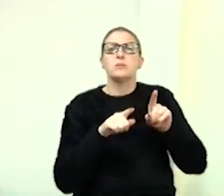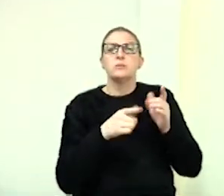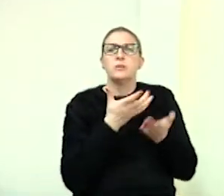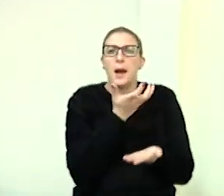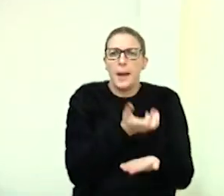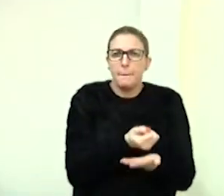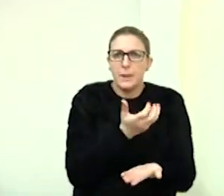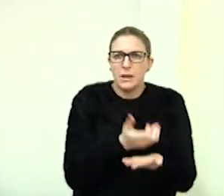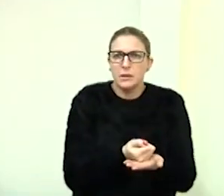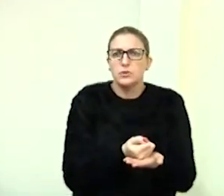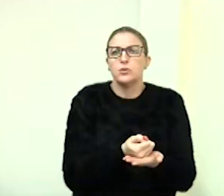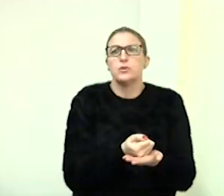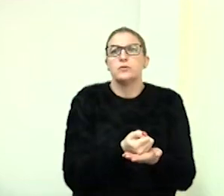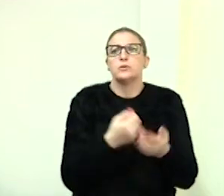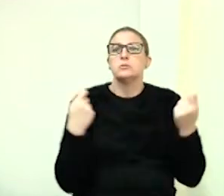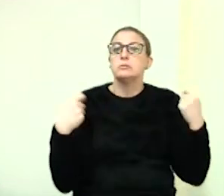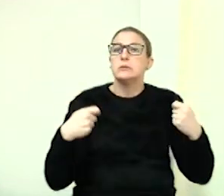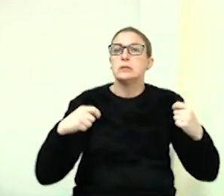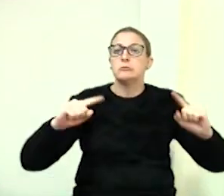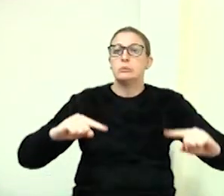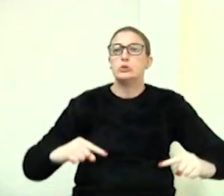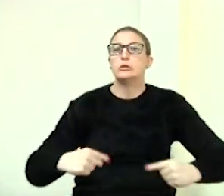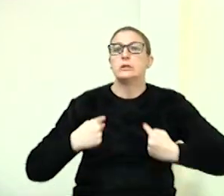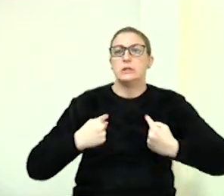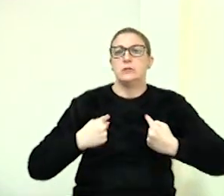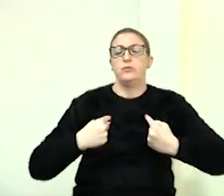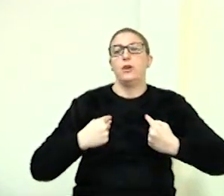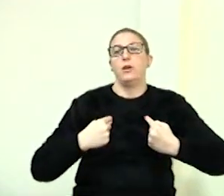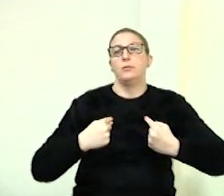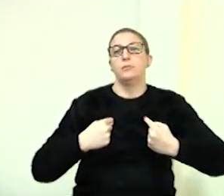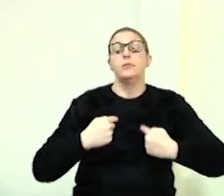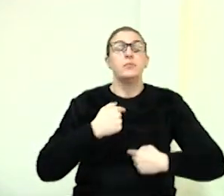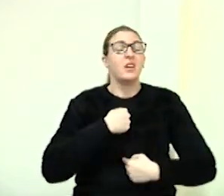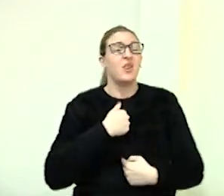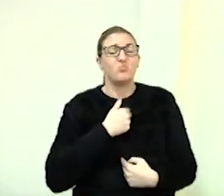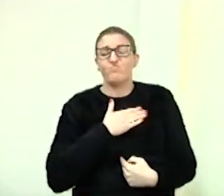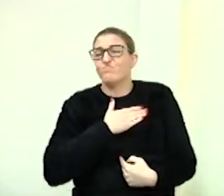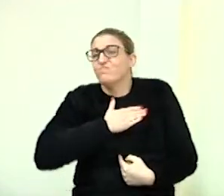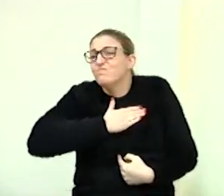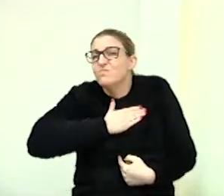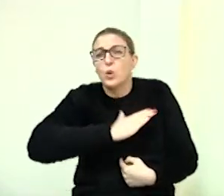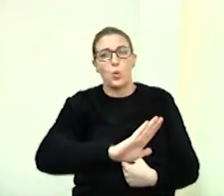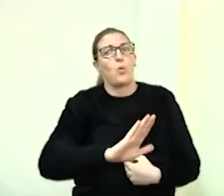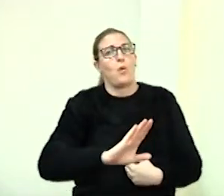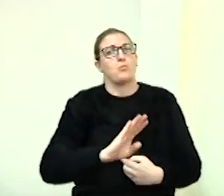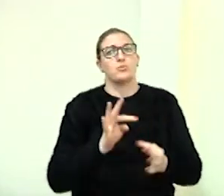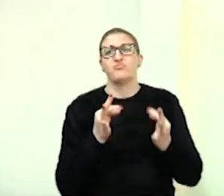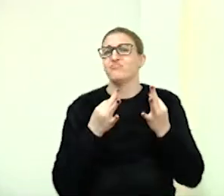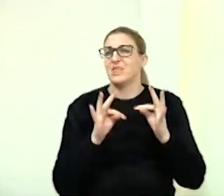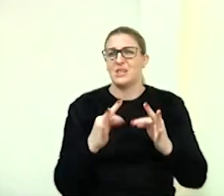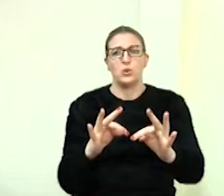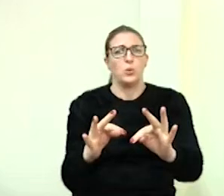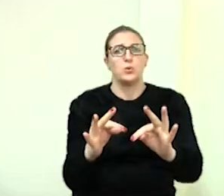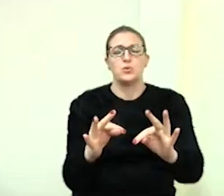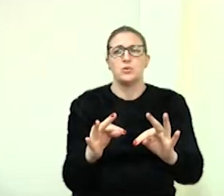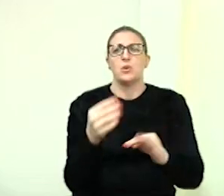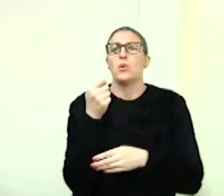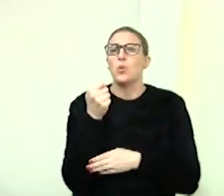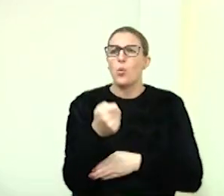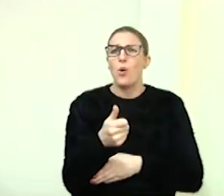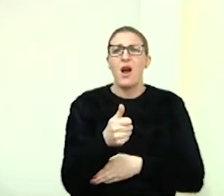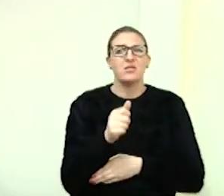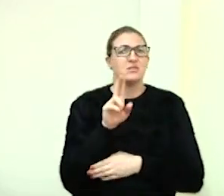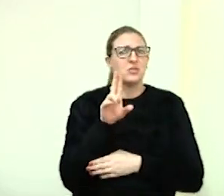desafiar. Eu tenho pavor de tecnologia, de eu ter que usar. Eu quase não faço